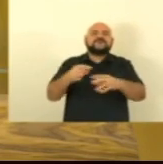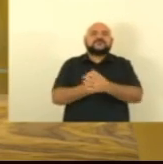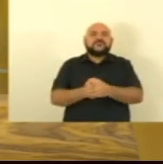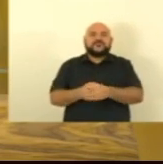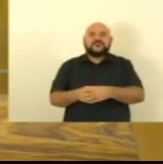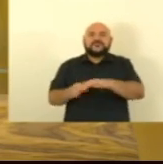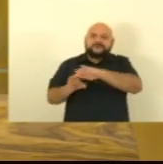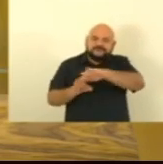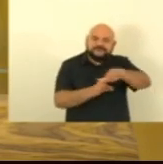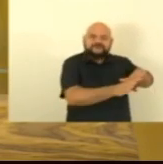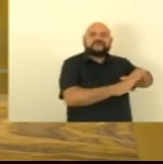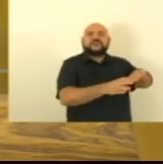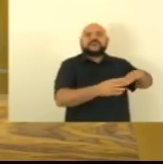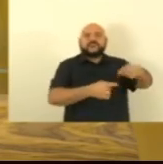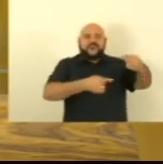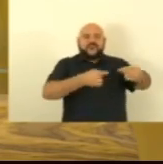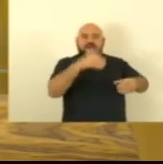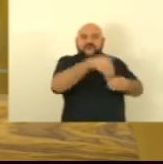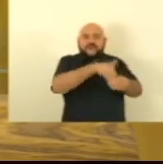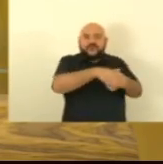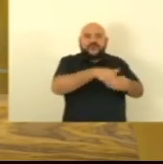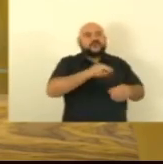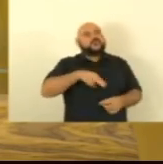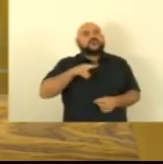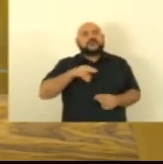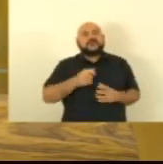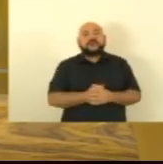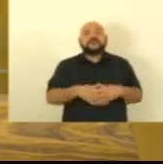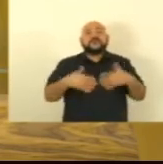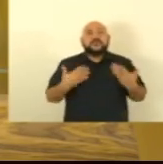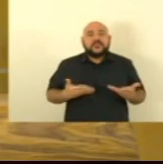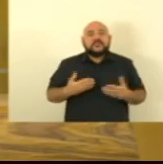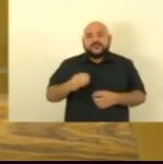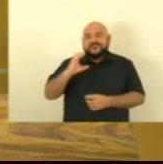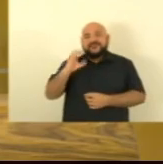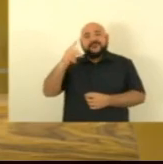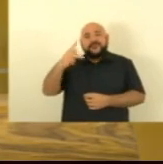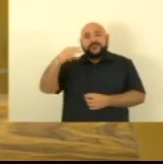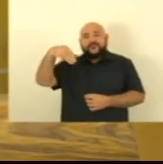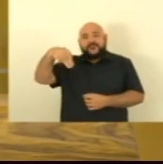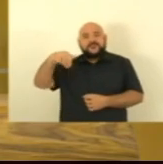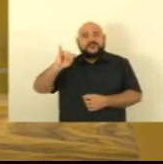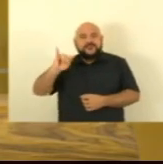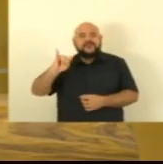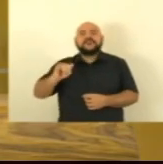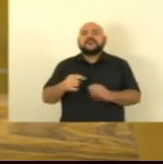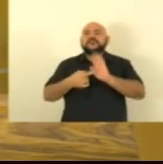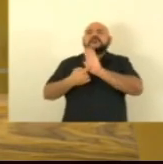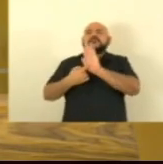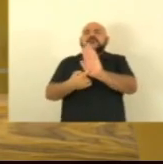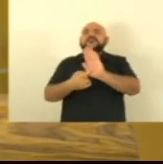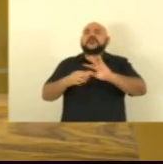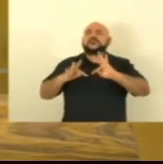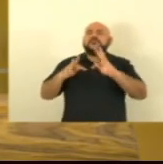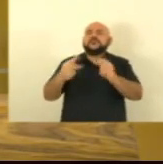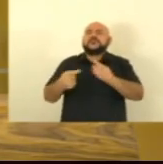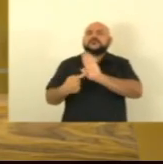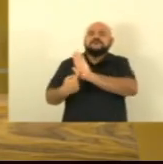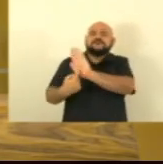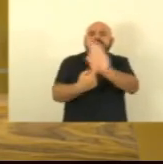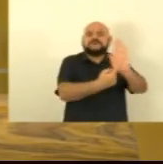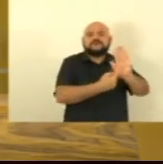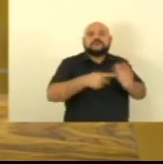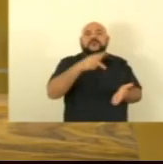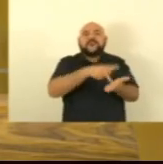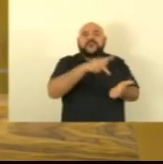impugnada, porque essa CPMI vai mostrar realmente toda a verdade dos fatos,